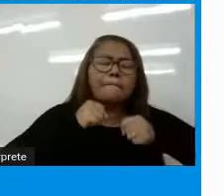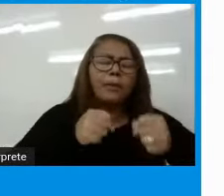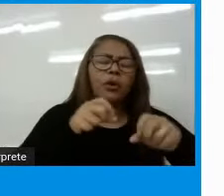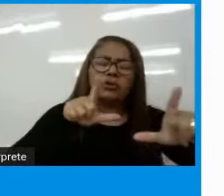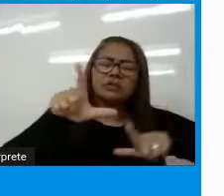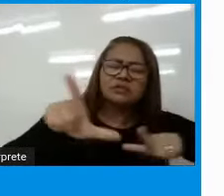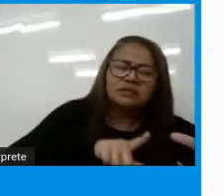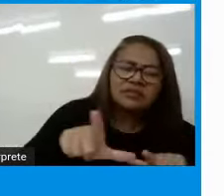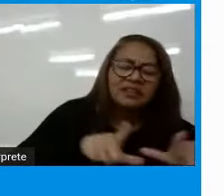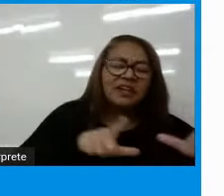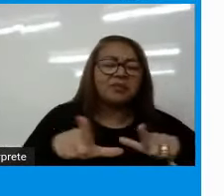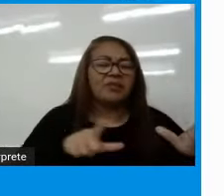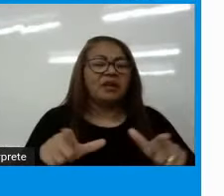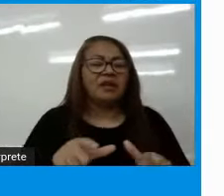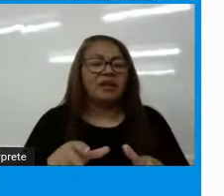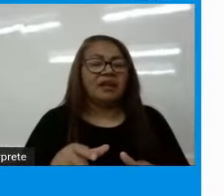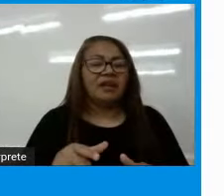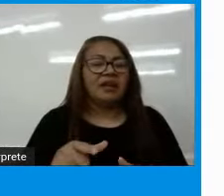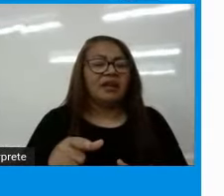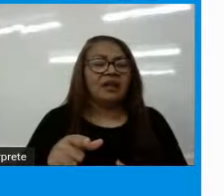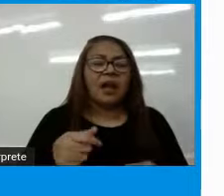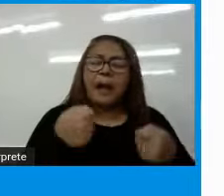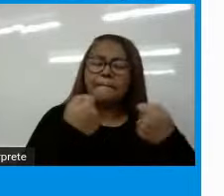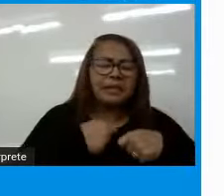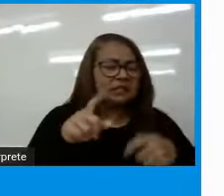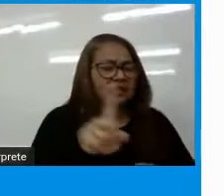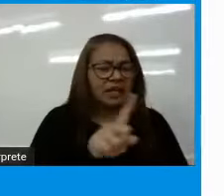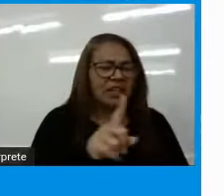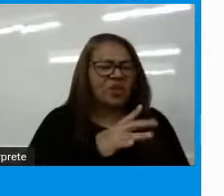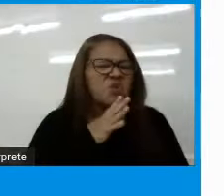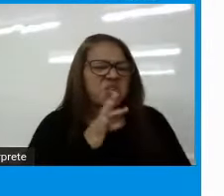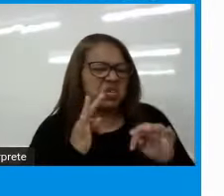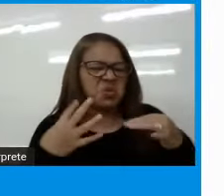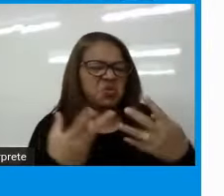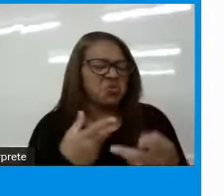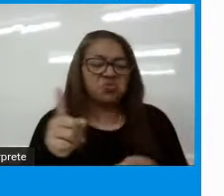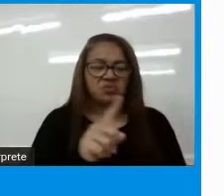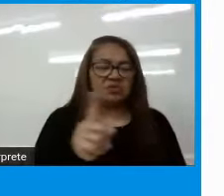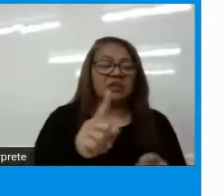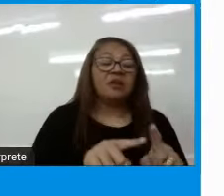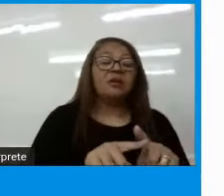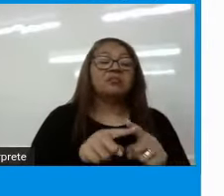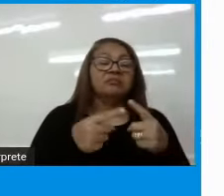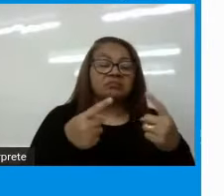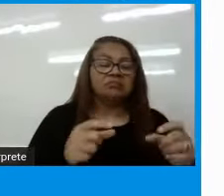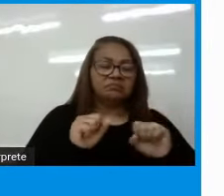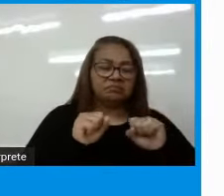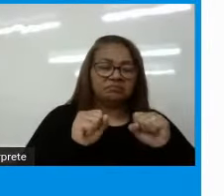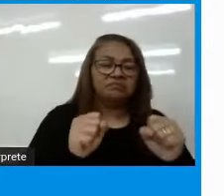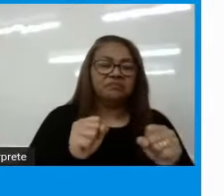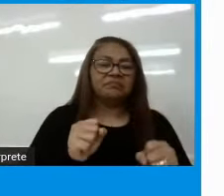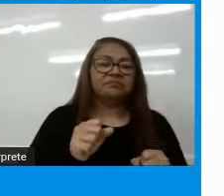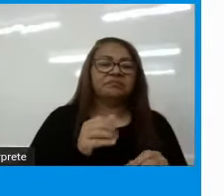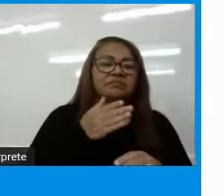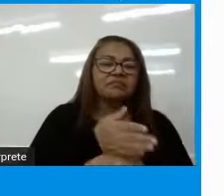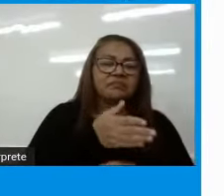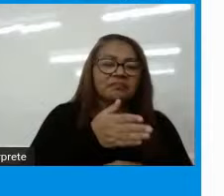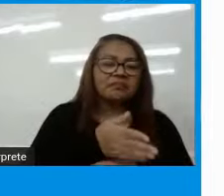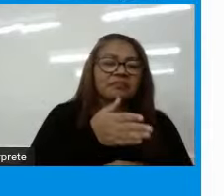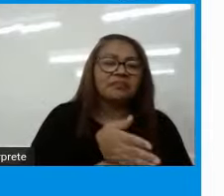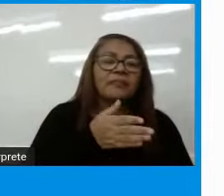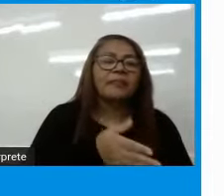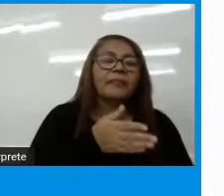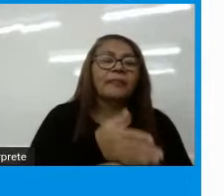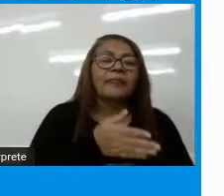conhecimento gráfico, trabalhar os seus slides, ver a questão também de vídeos, né? Então, você lá no Canva, rapidamente, é gratuito, você